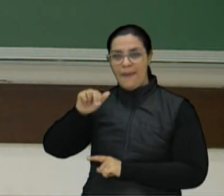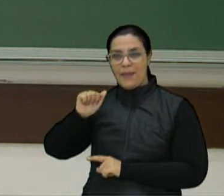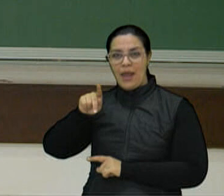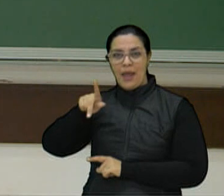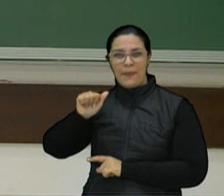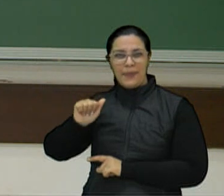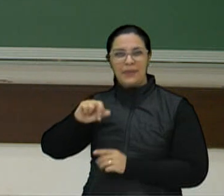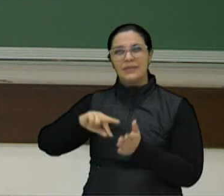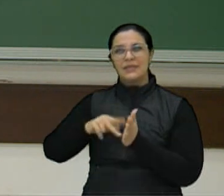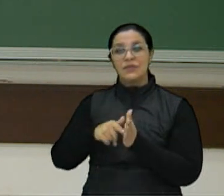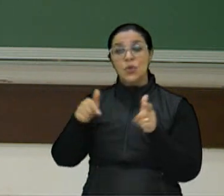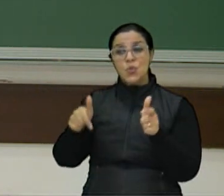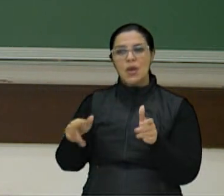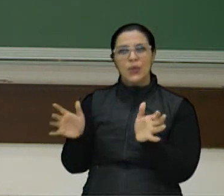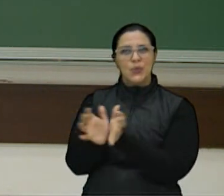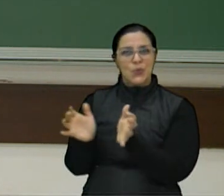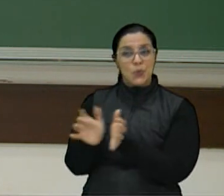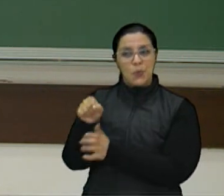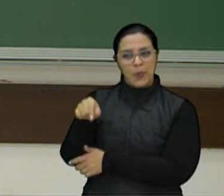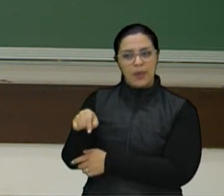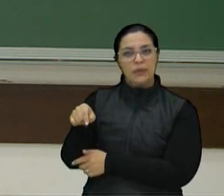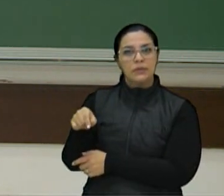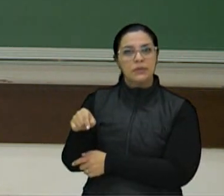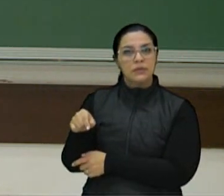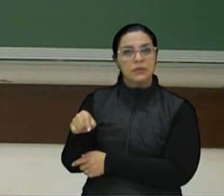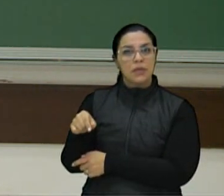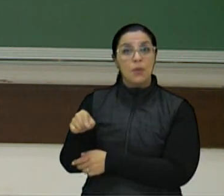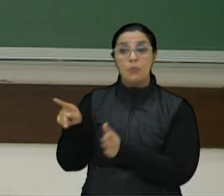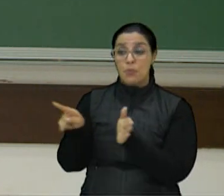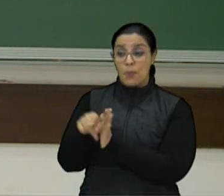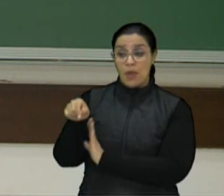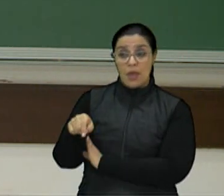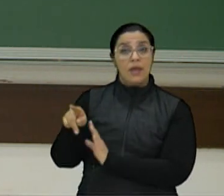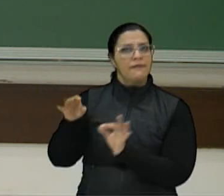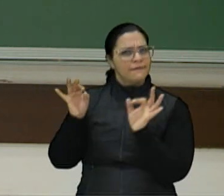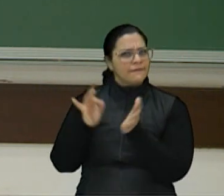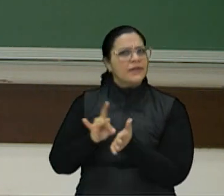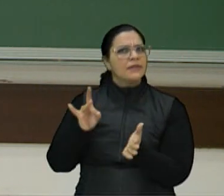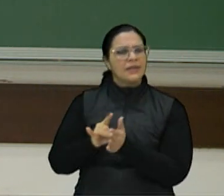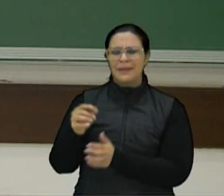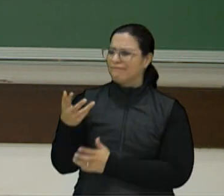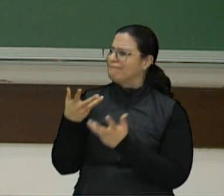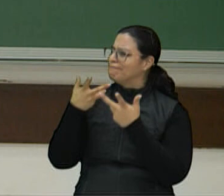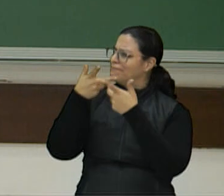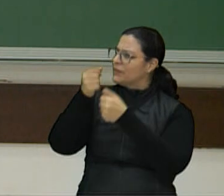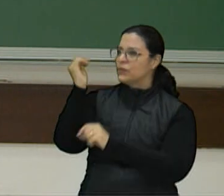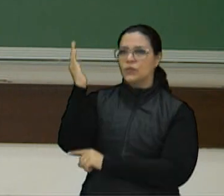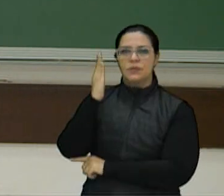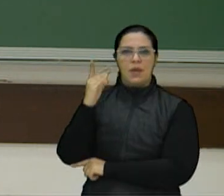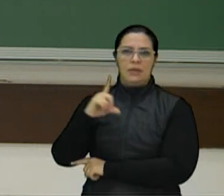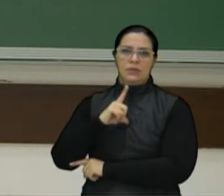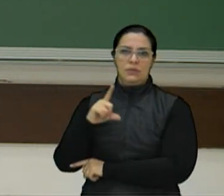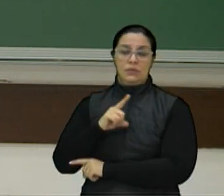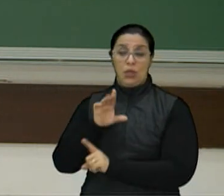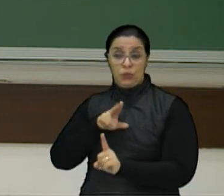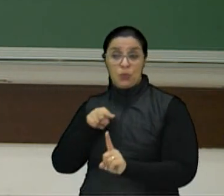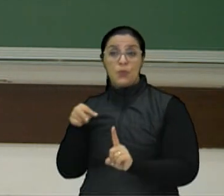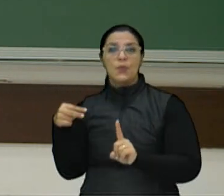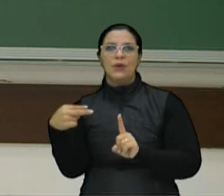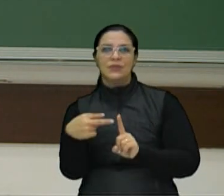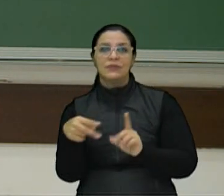A Embrapa é uma das coisas sem ufanismo nenhum, tá? Mais fantástica que este país tem, do ponto de